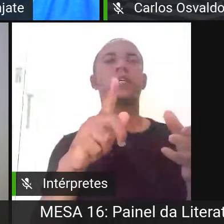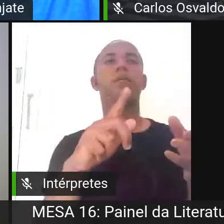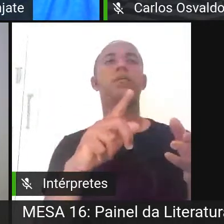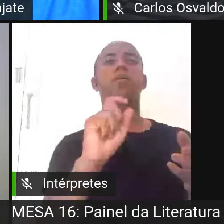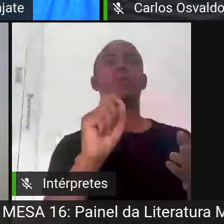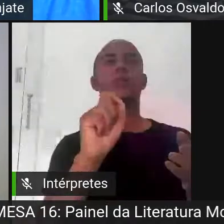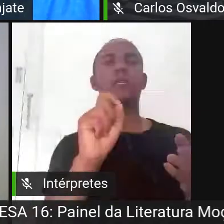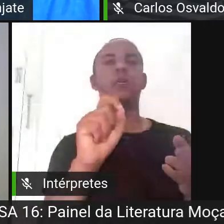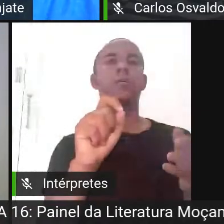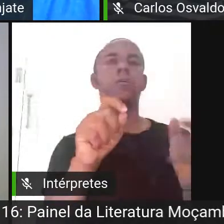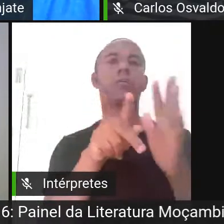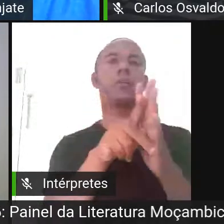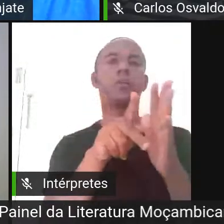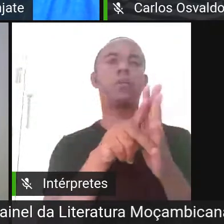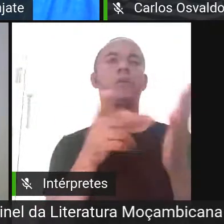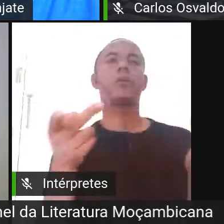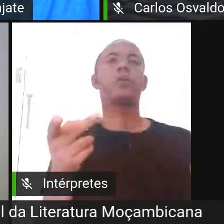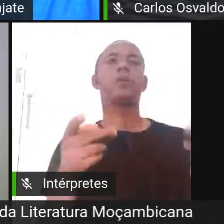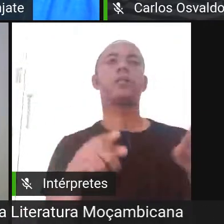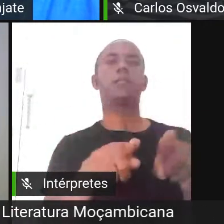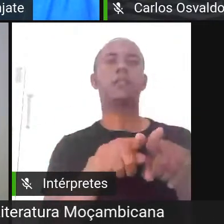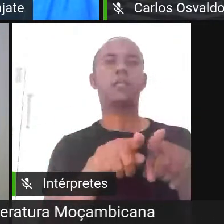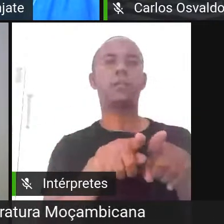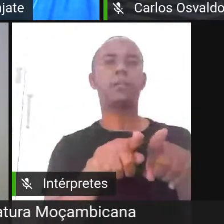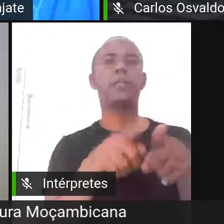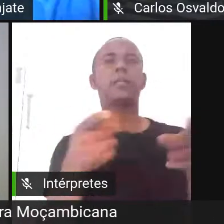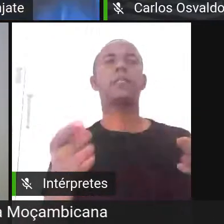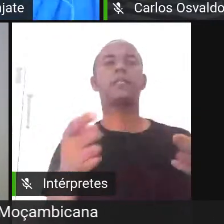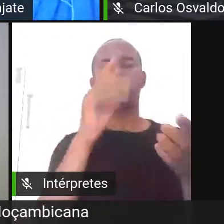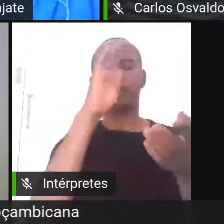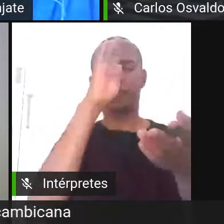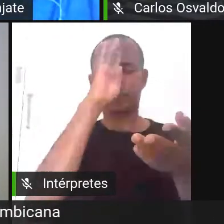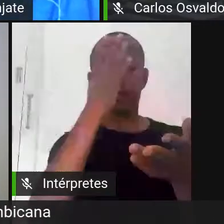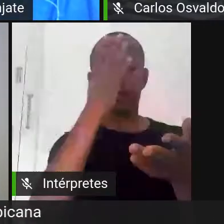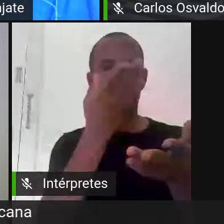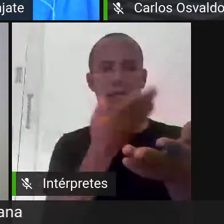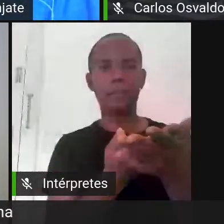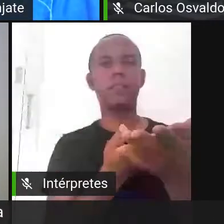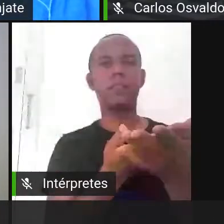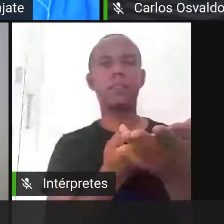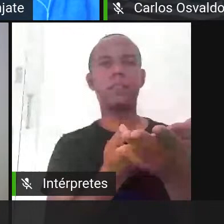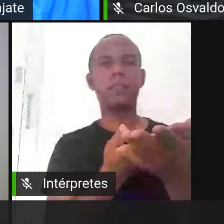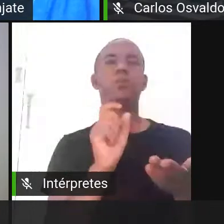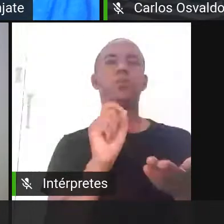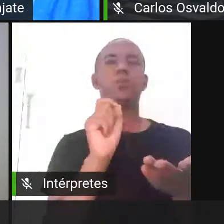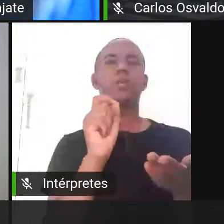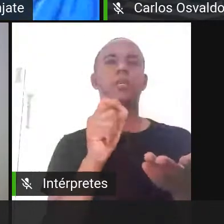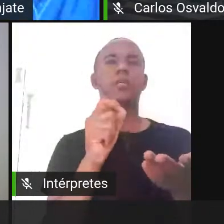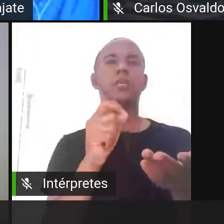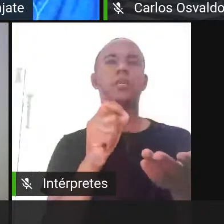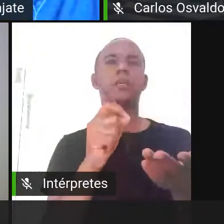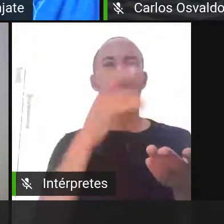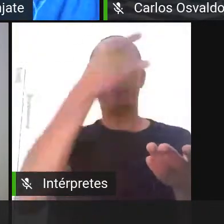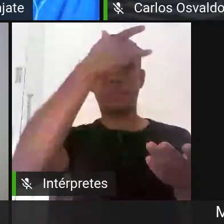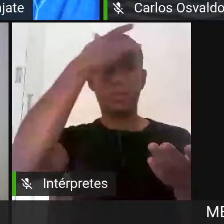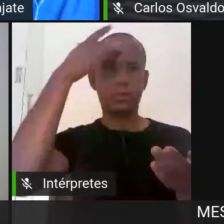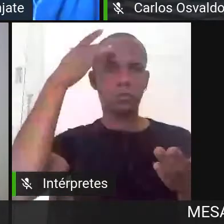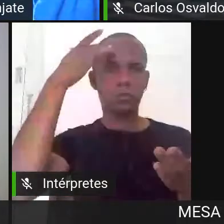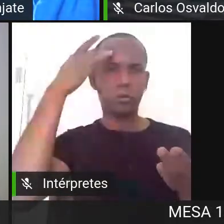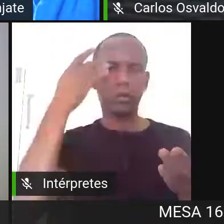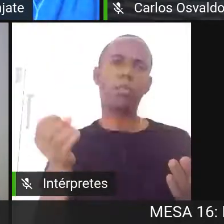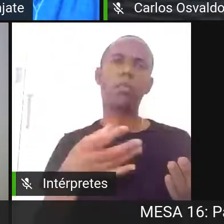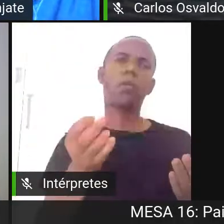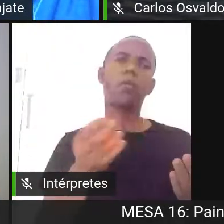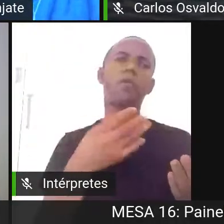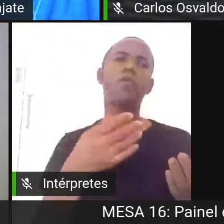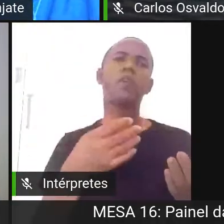pode-se colocar. Eu acredito que há uma geração mais nova, quer dizer, uma geração mais nova não, uma geração, no fundo, da qual nós que estamos